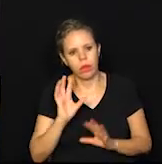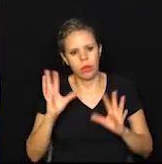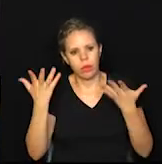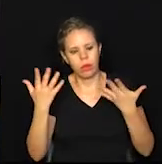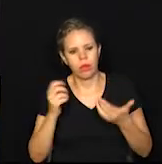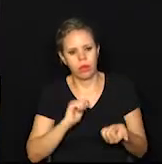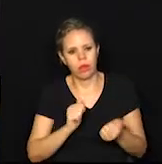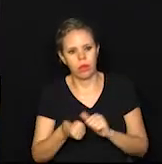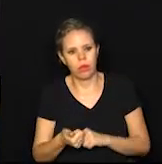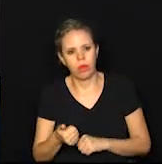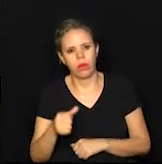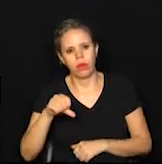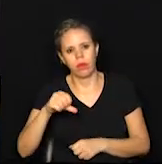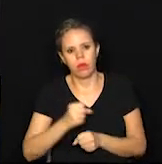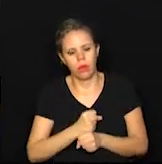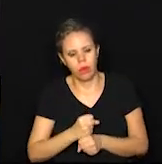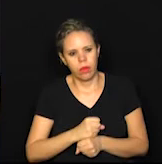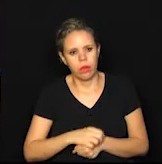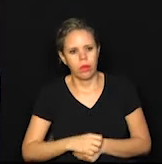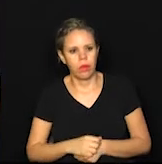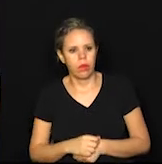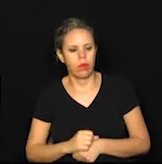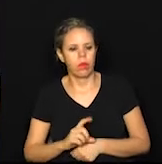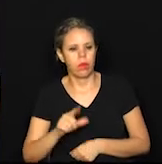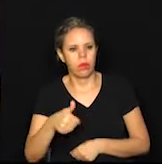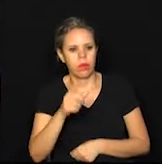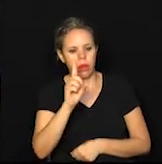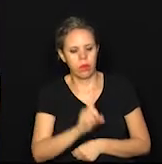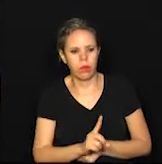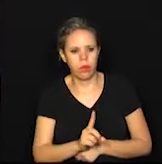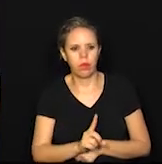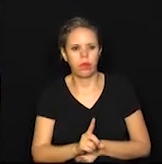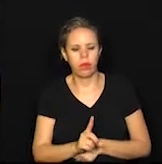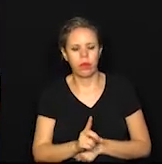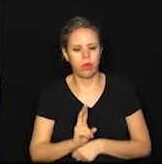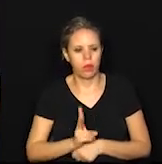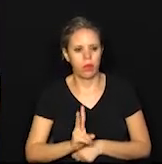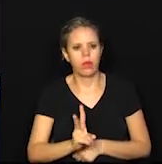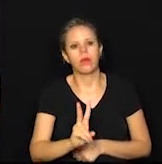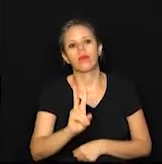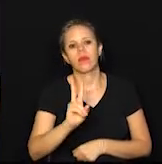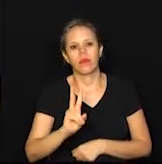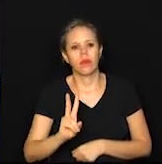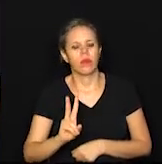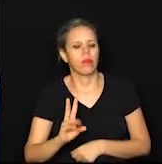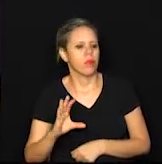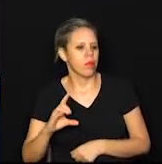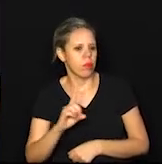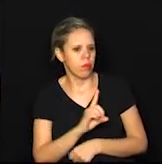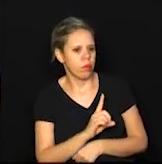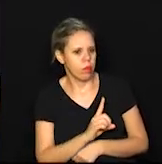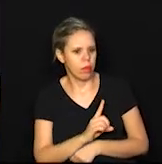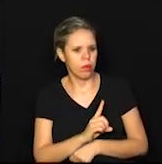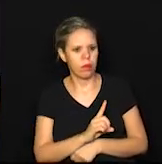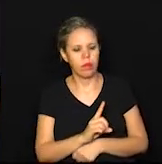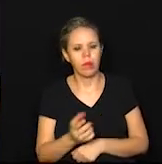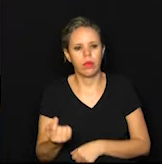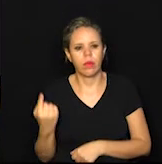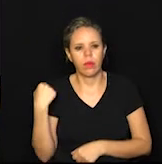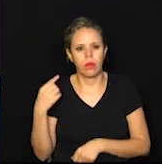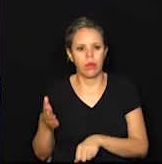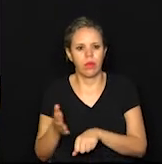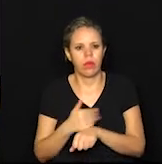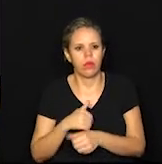esportivo por 9 anos, depois diretor, e continuei sendo coordenador com o antigo secretário